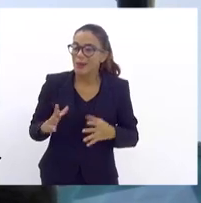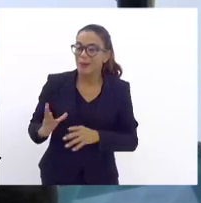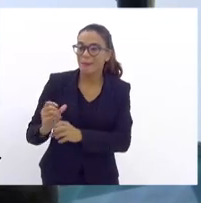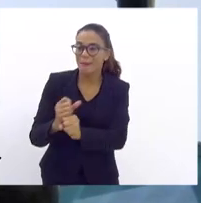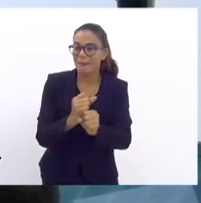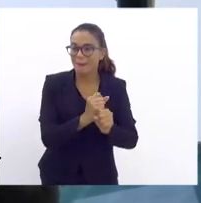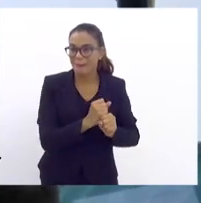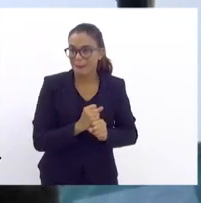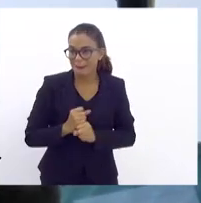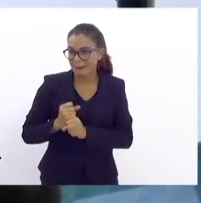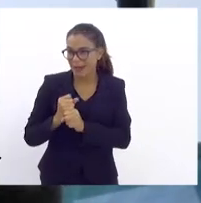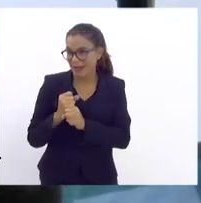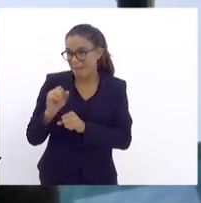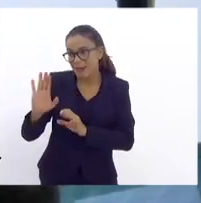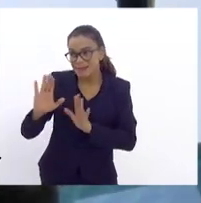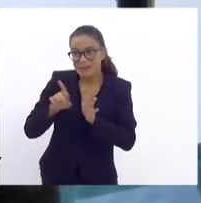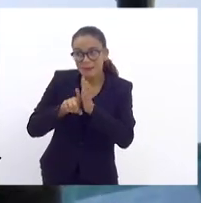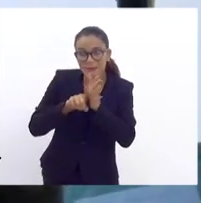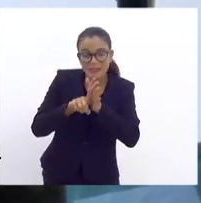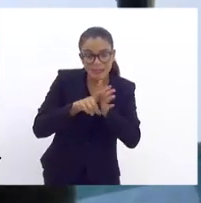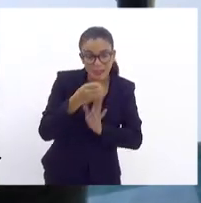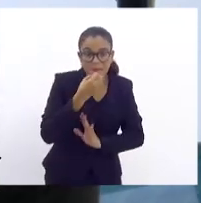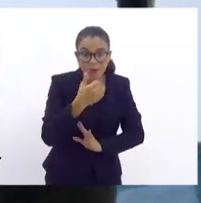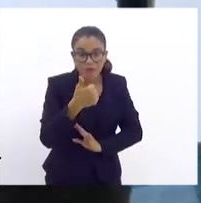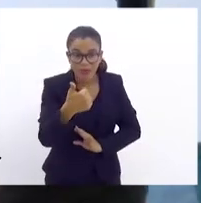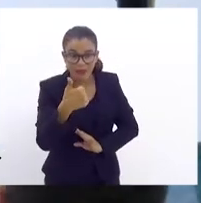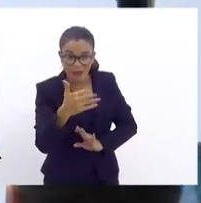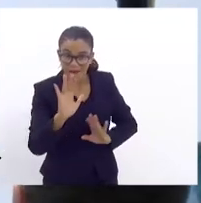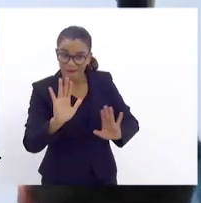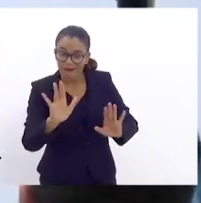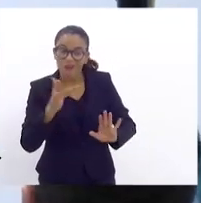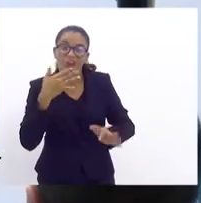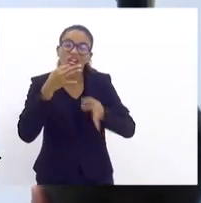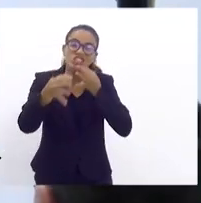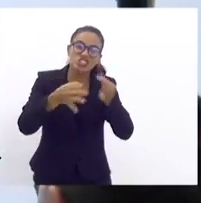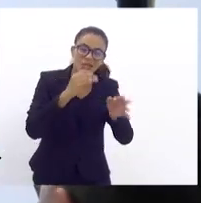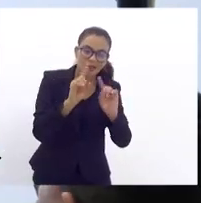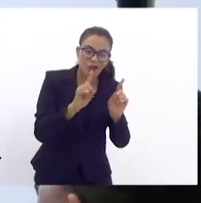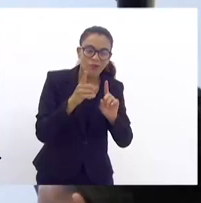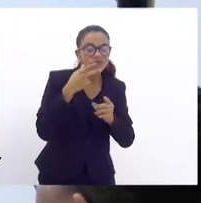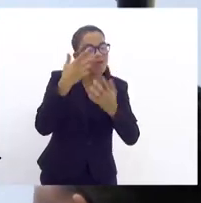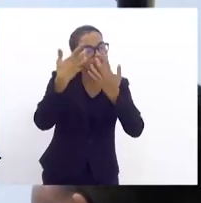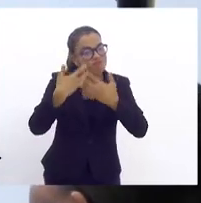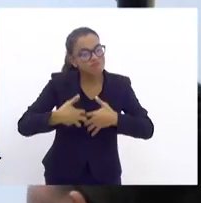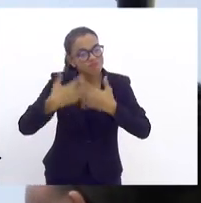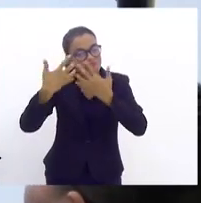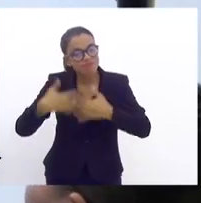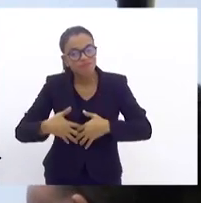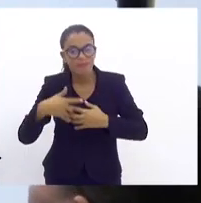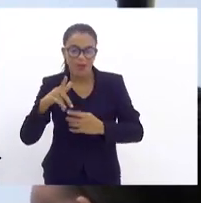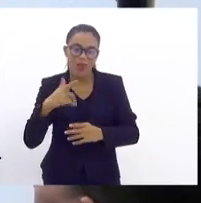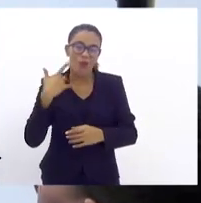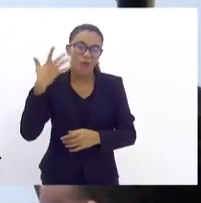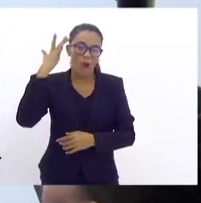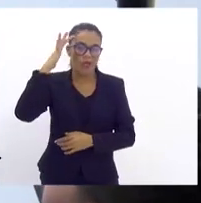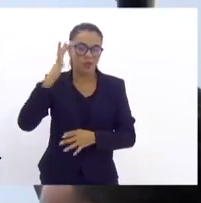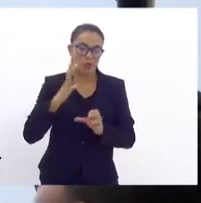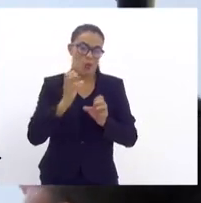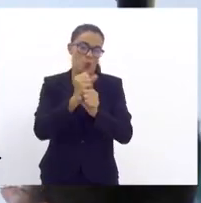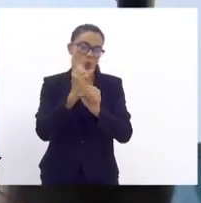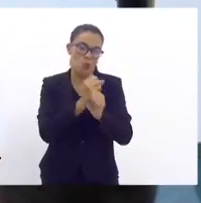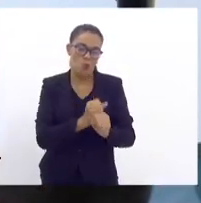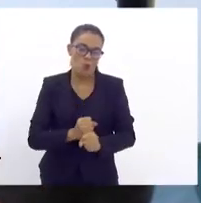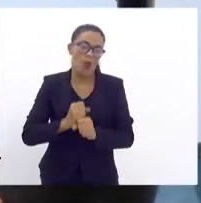a pesquisa é válida tá gente não estou criticando a pesquisa Eu Estou trazendo algo a pensar que esse número com certeza é muito